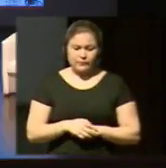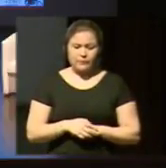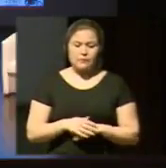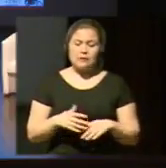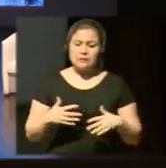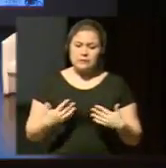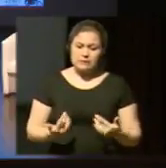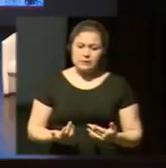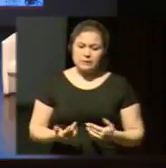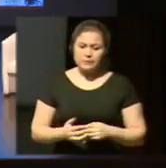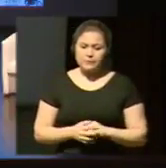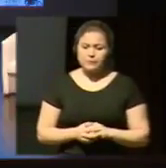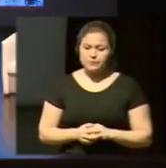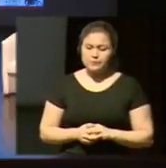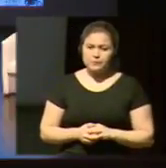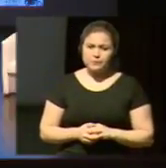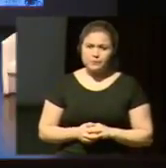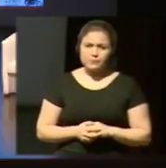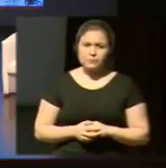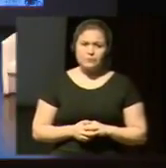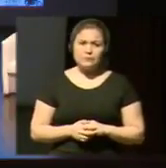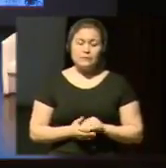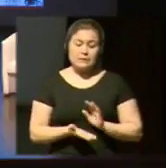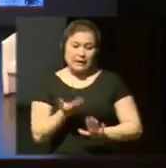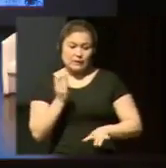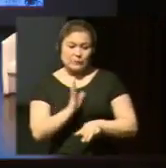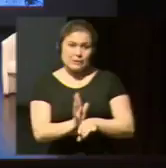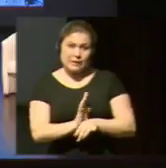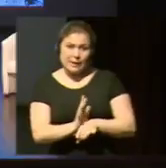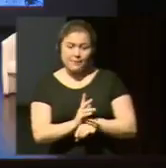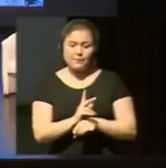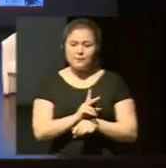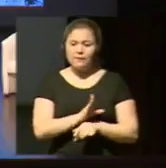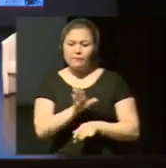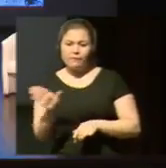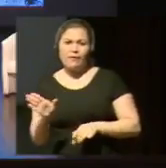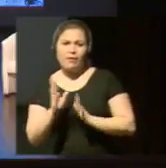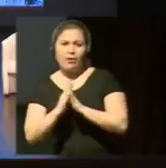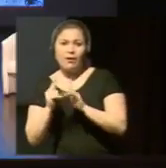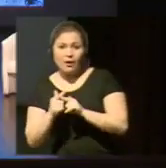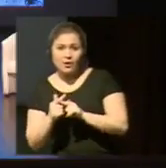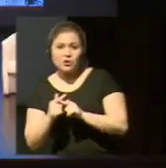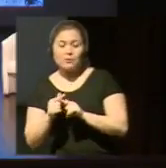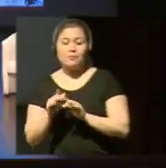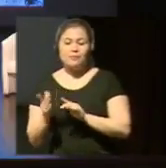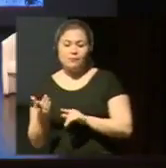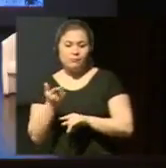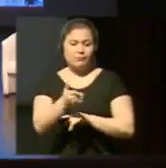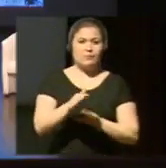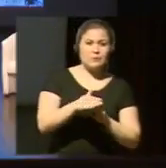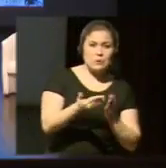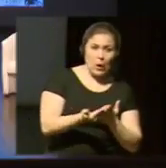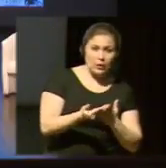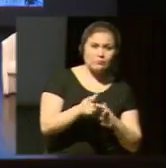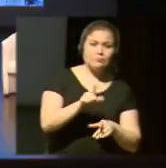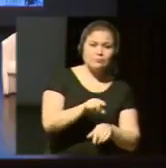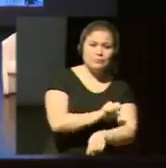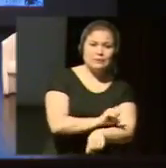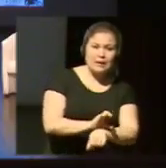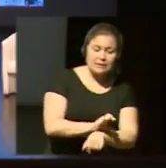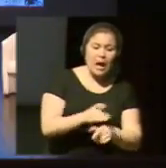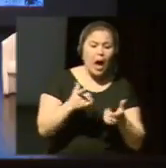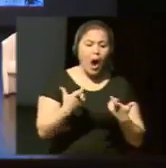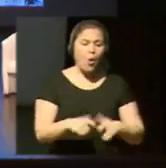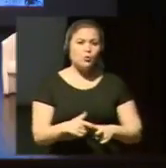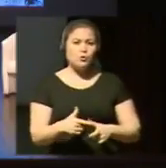Então, saem dos cinemas, vão para a igreja, para a escola, vão para o SESC, onde